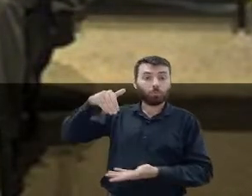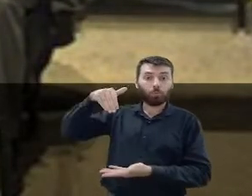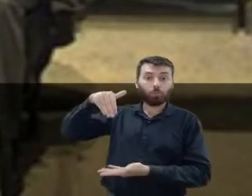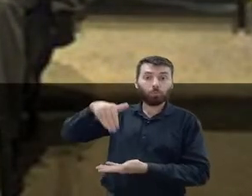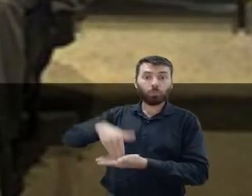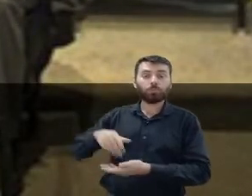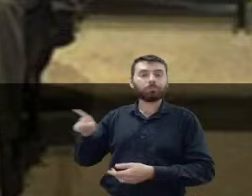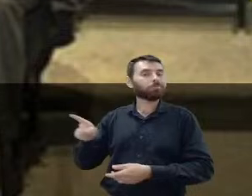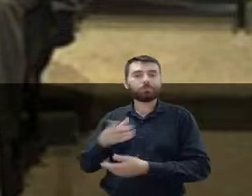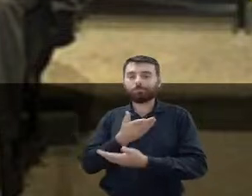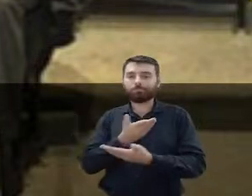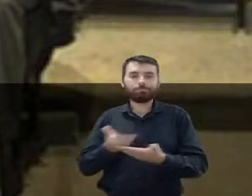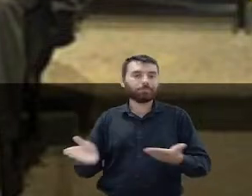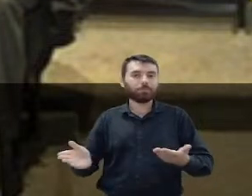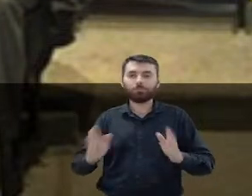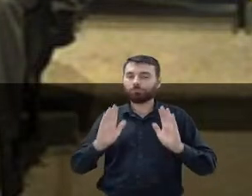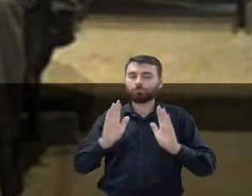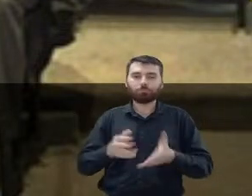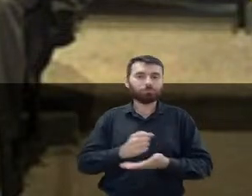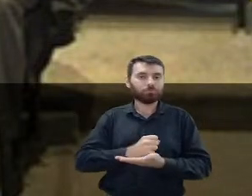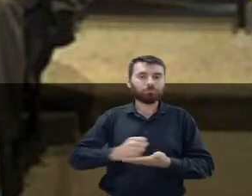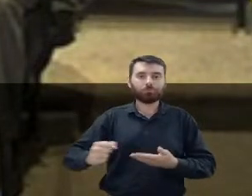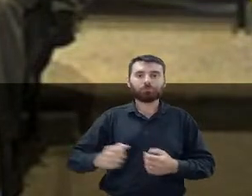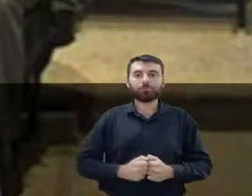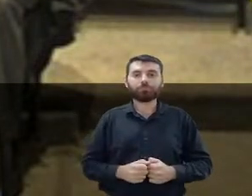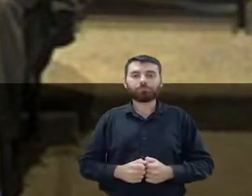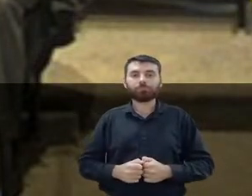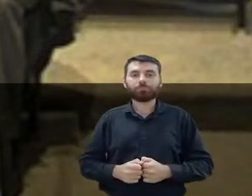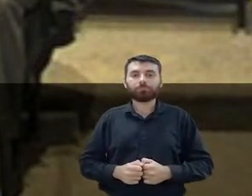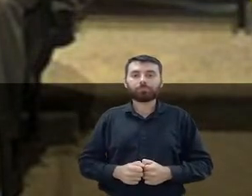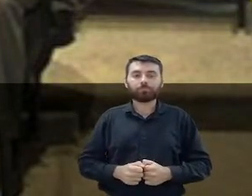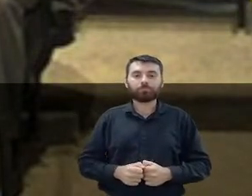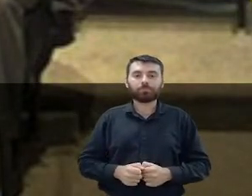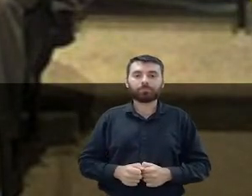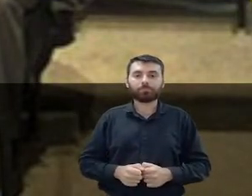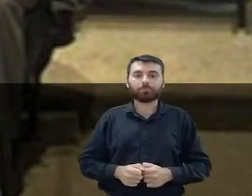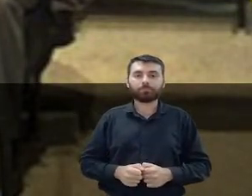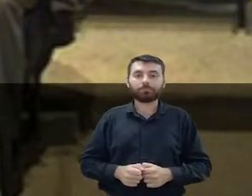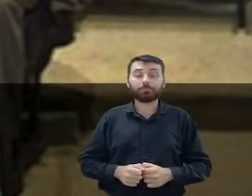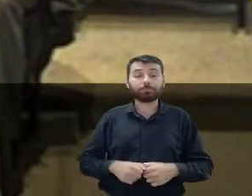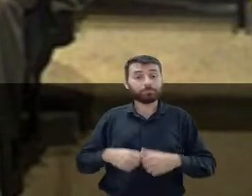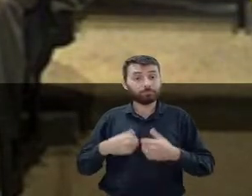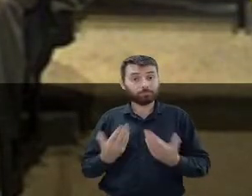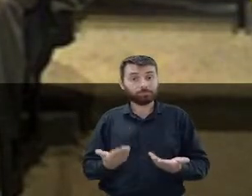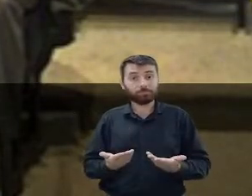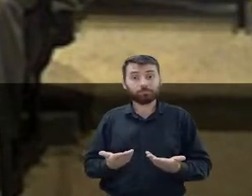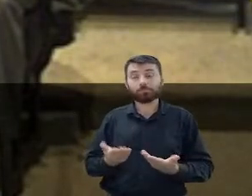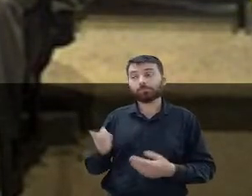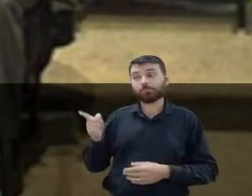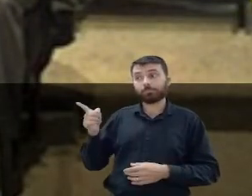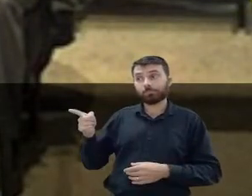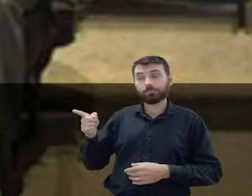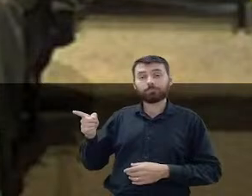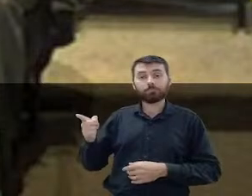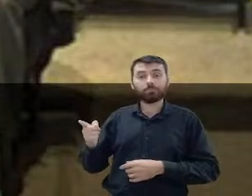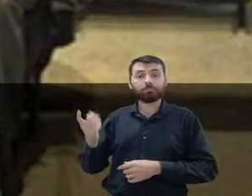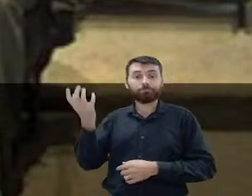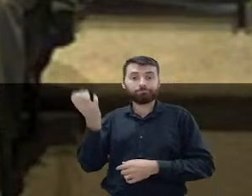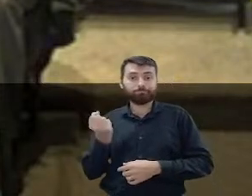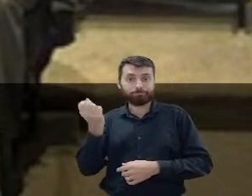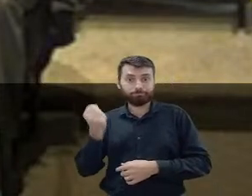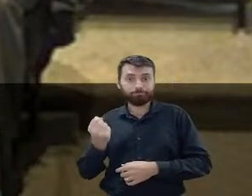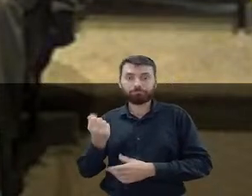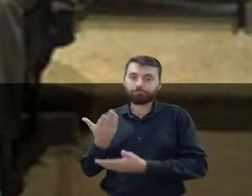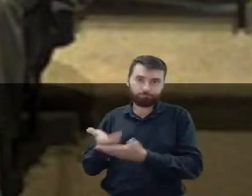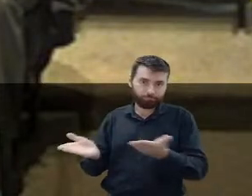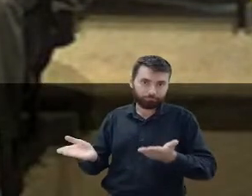qualidade de segurada. Eis o motivo do indeferimento do último benefício. Então, essa senhora perdeu a qualidade de segurada, o laudo pericial,